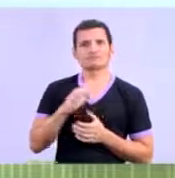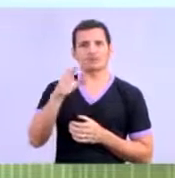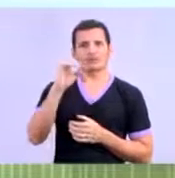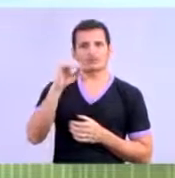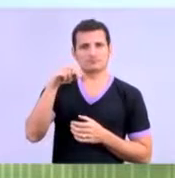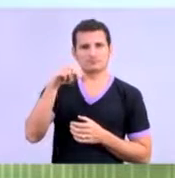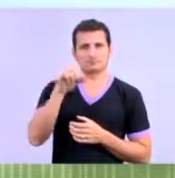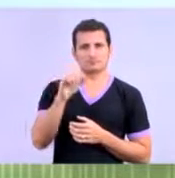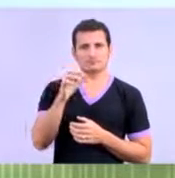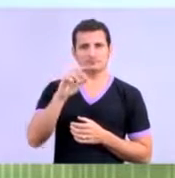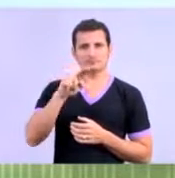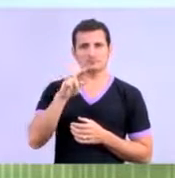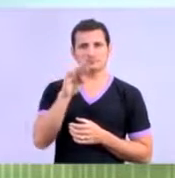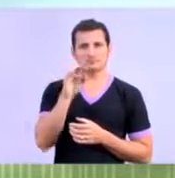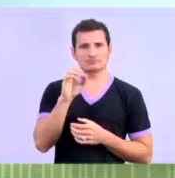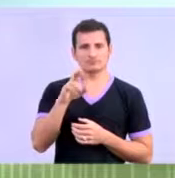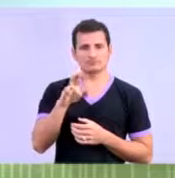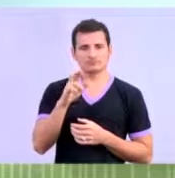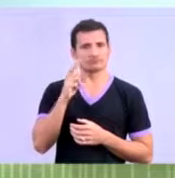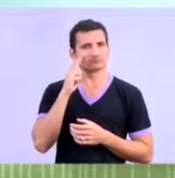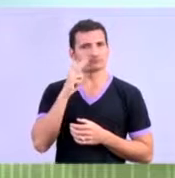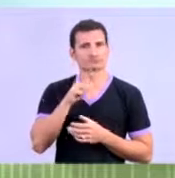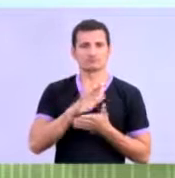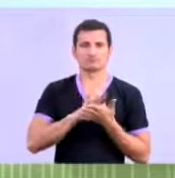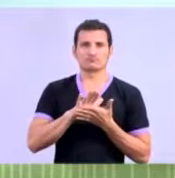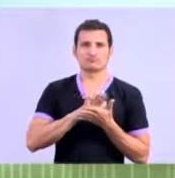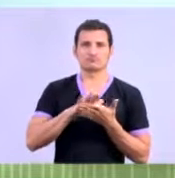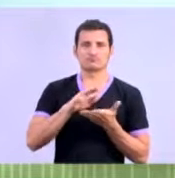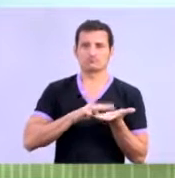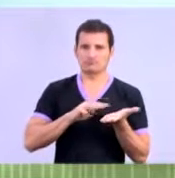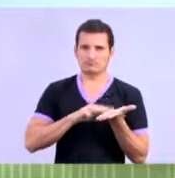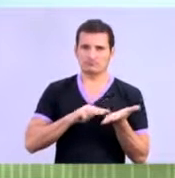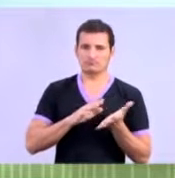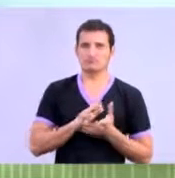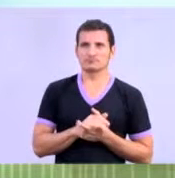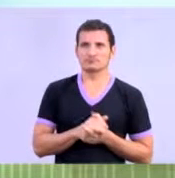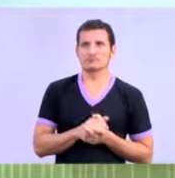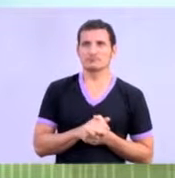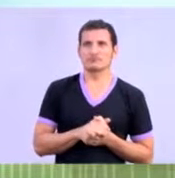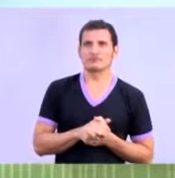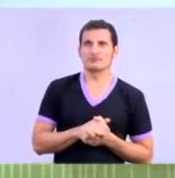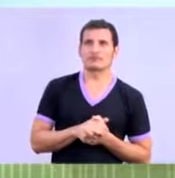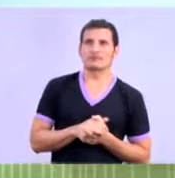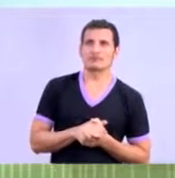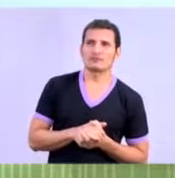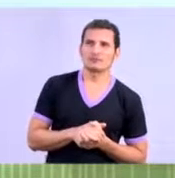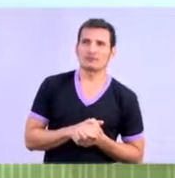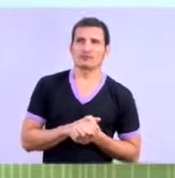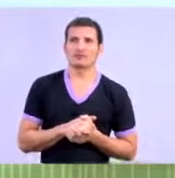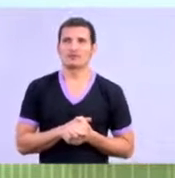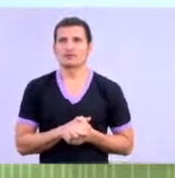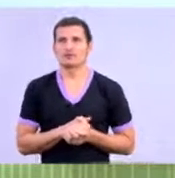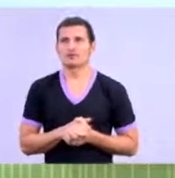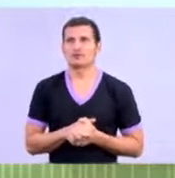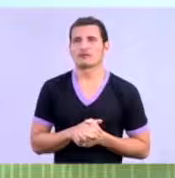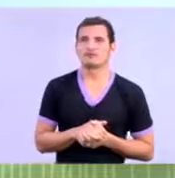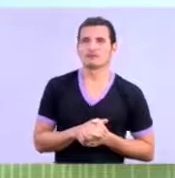Está na terceira aula, né, professor? Isso. Não vi nenhum método. A questão maior é o seguinte, mesmo que você não